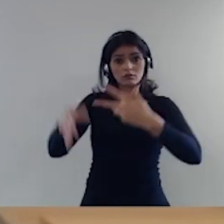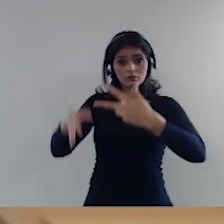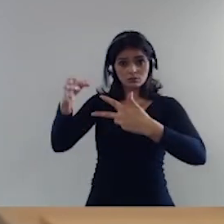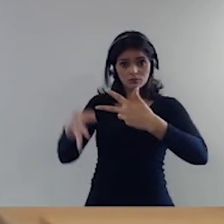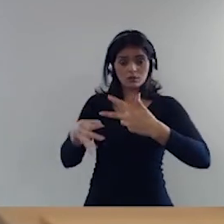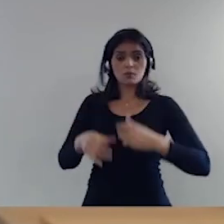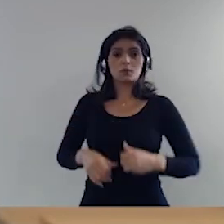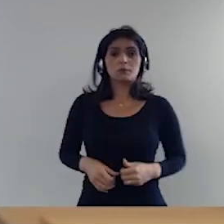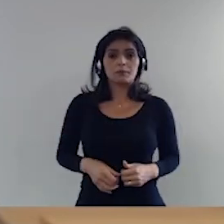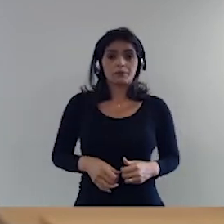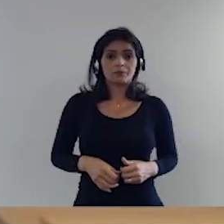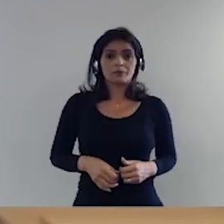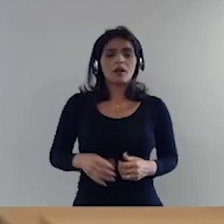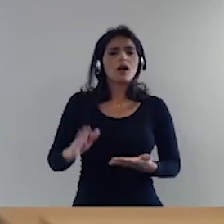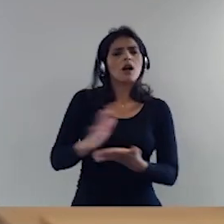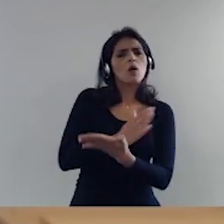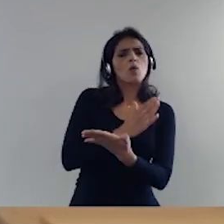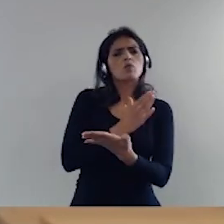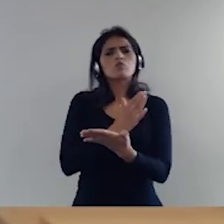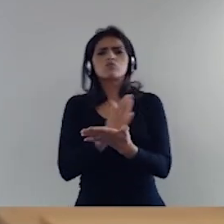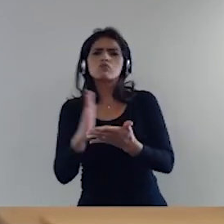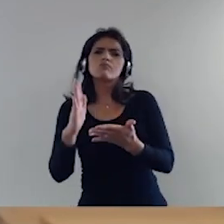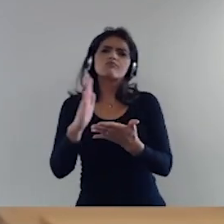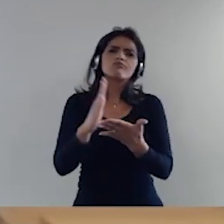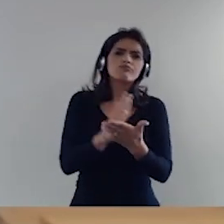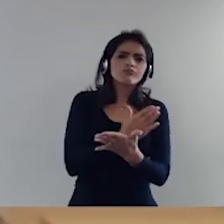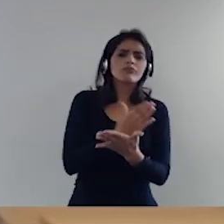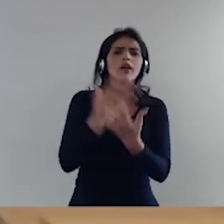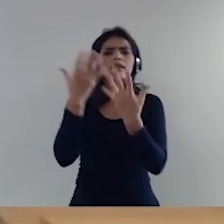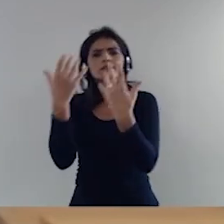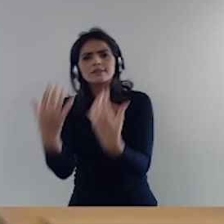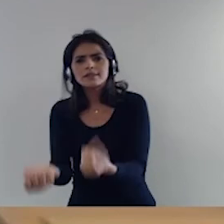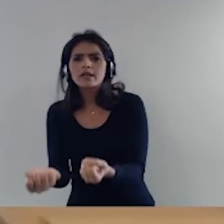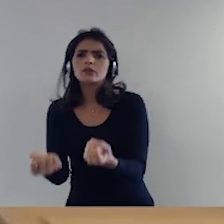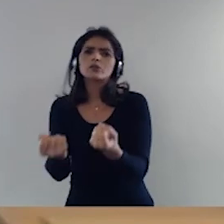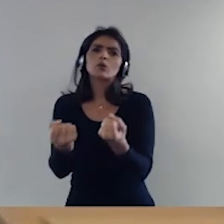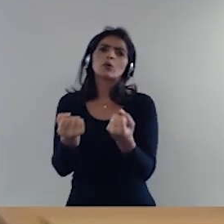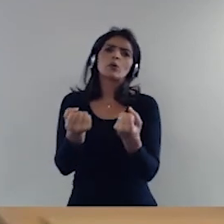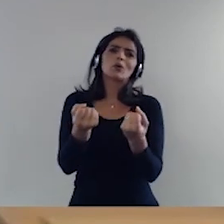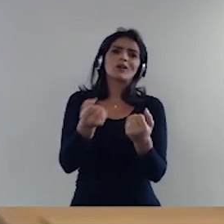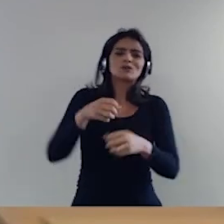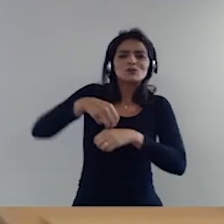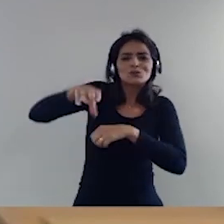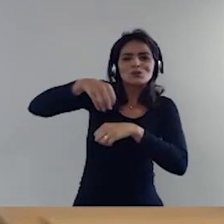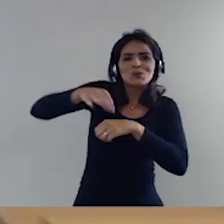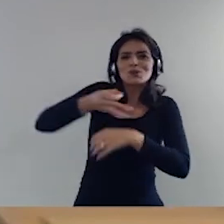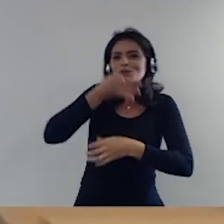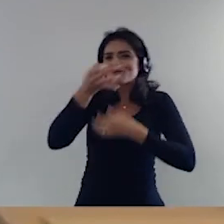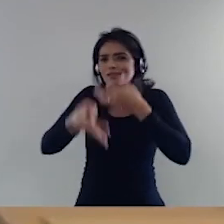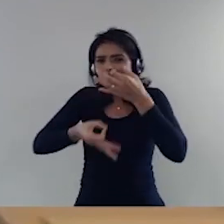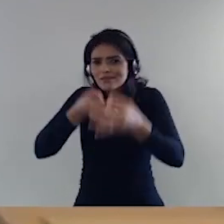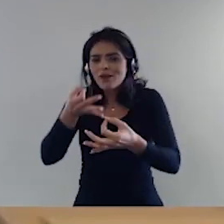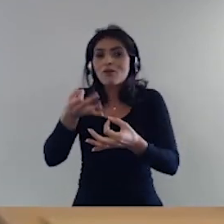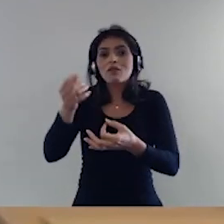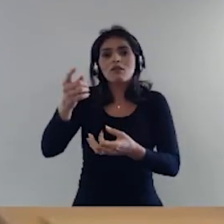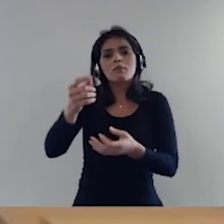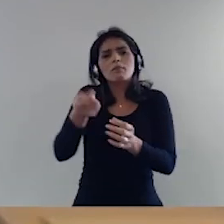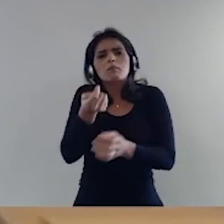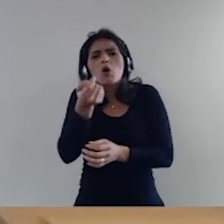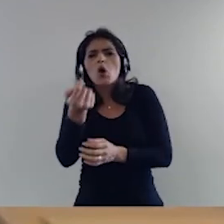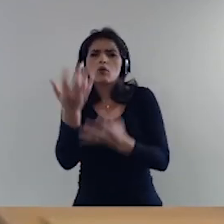Tribunal Federal. Algumas poucas foram acolhidas. Isso é um ponto interessante de se assinalar. Às vezes